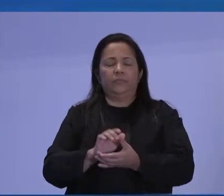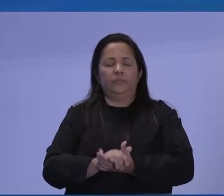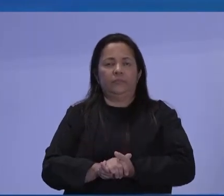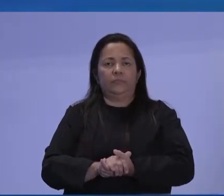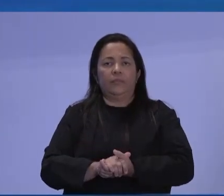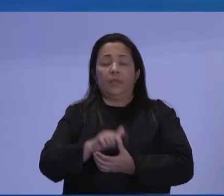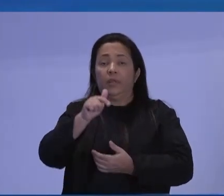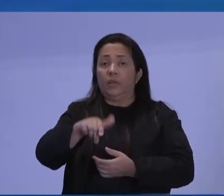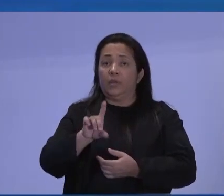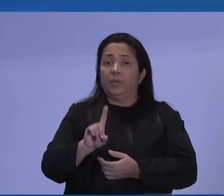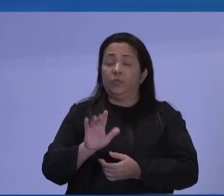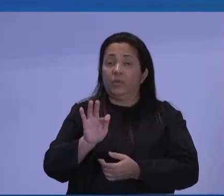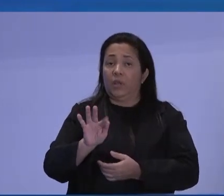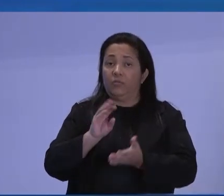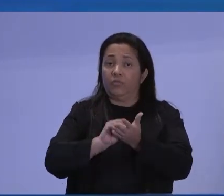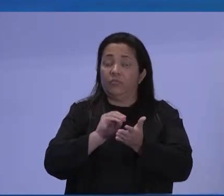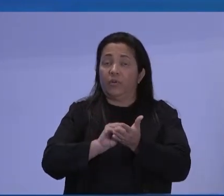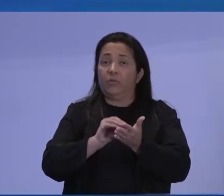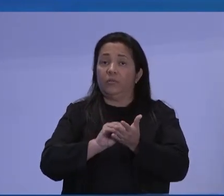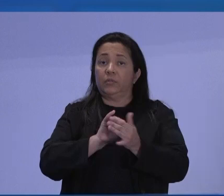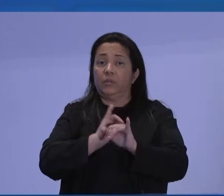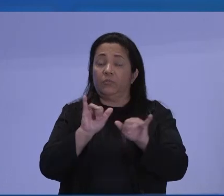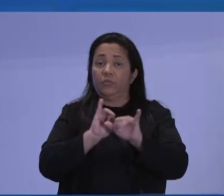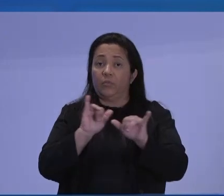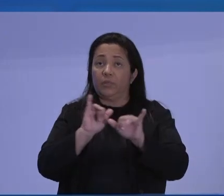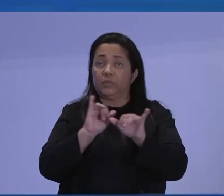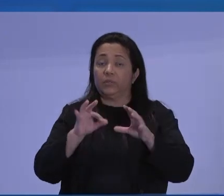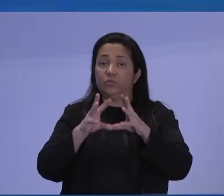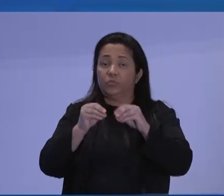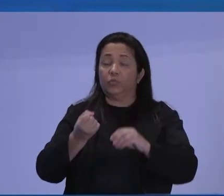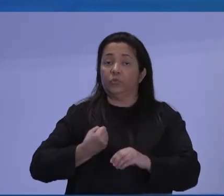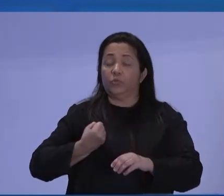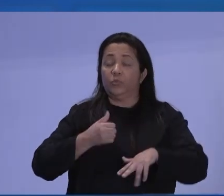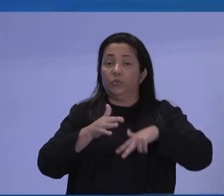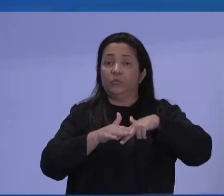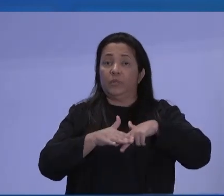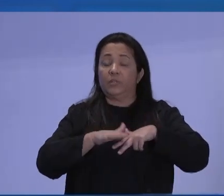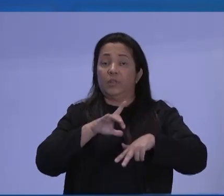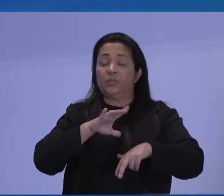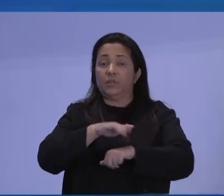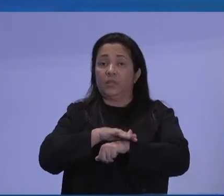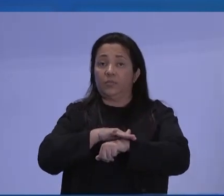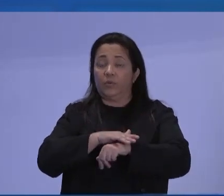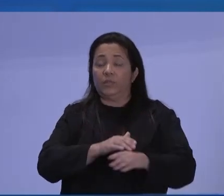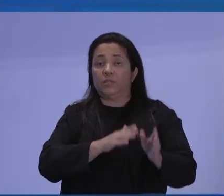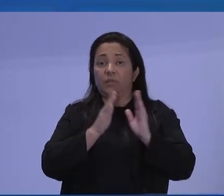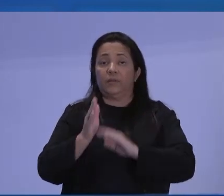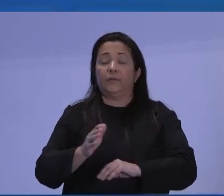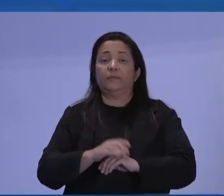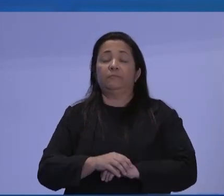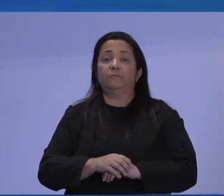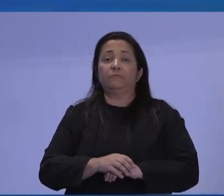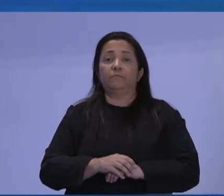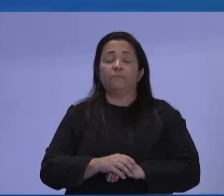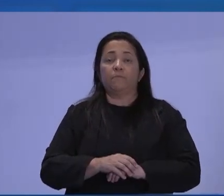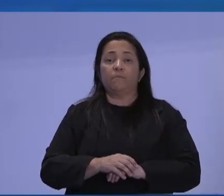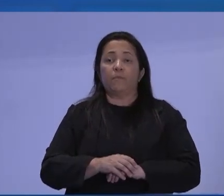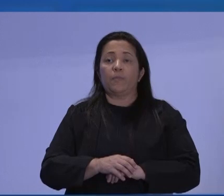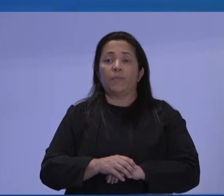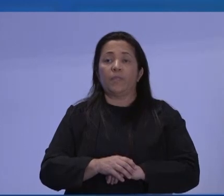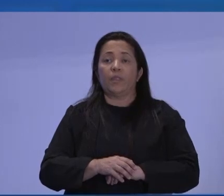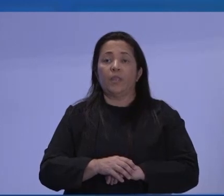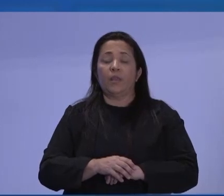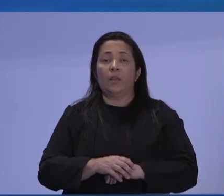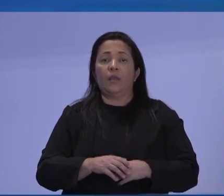Distrito Federal. Bom, se o número de casos não reflete muito bem o que a gente quer ver, o que a gente